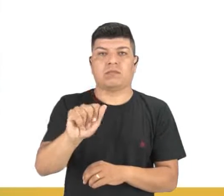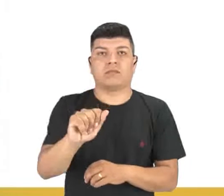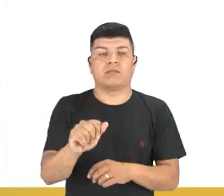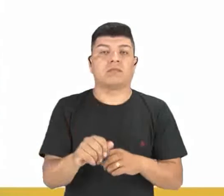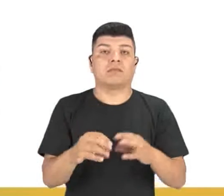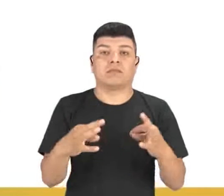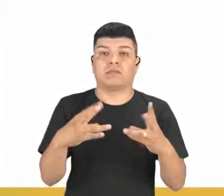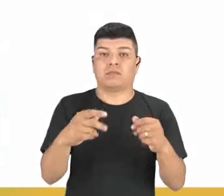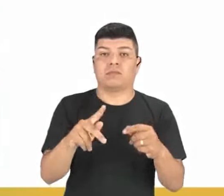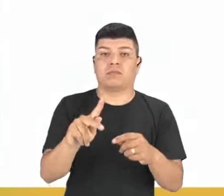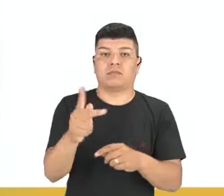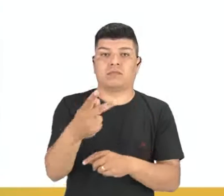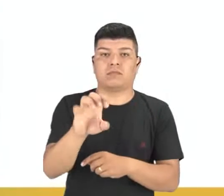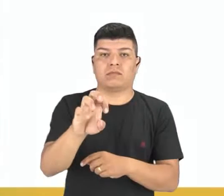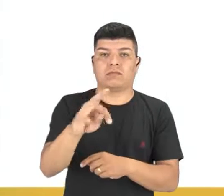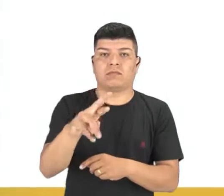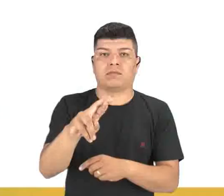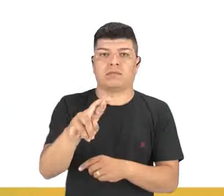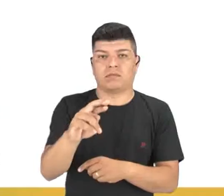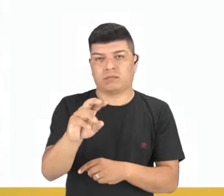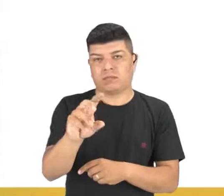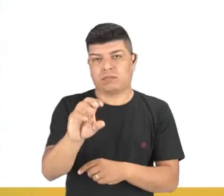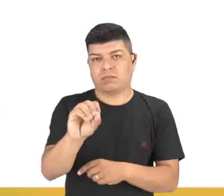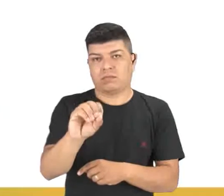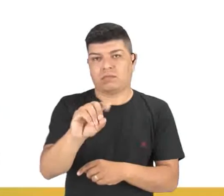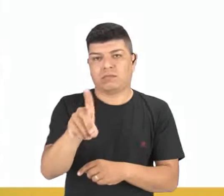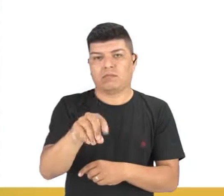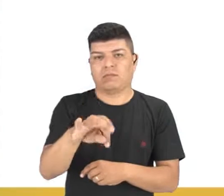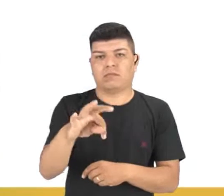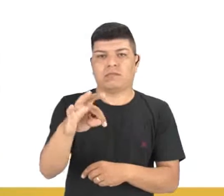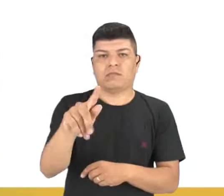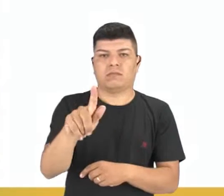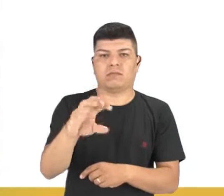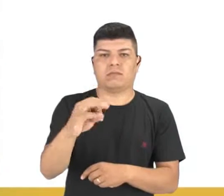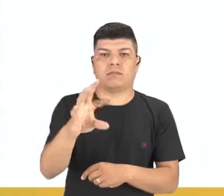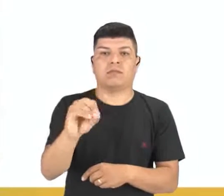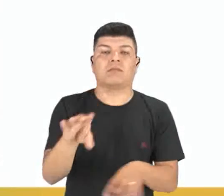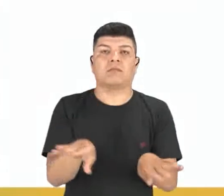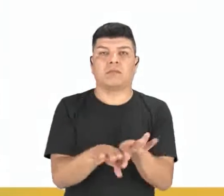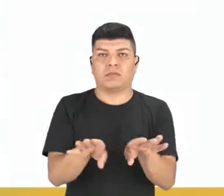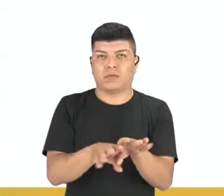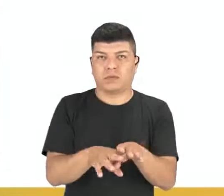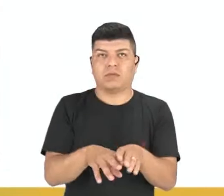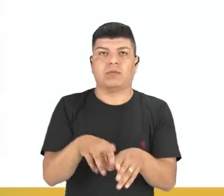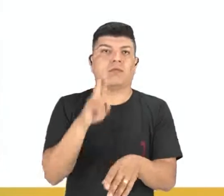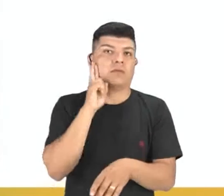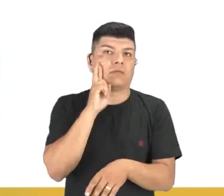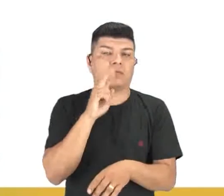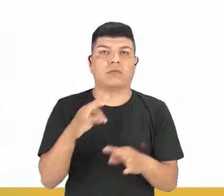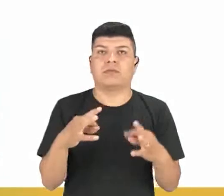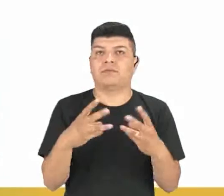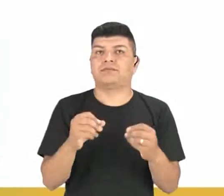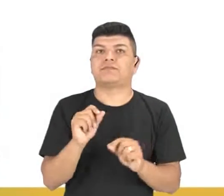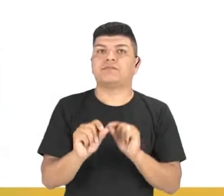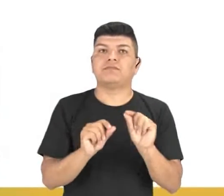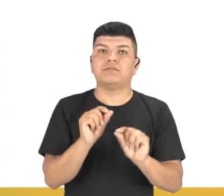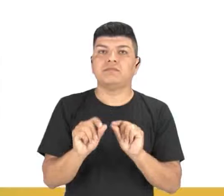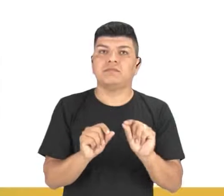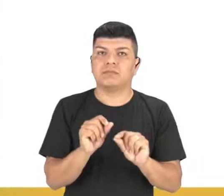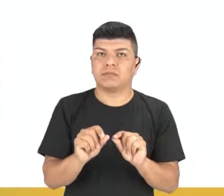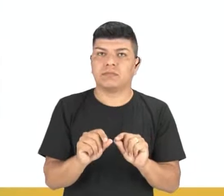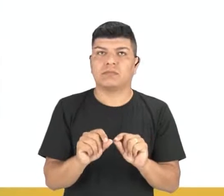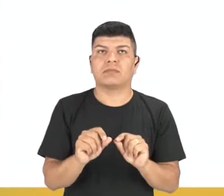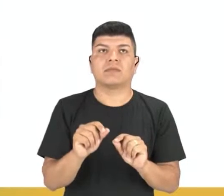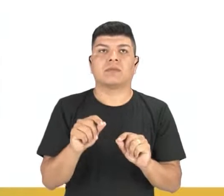totalmente recessiva, laranja, e indivíduos heterozigotos iguais aos pais, então roxinhos,